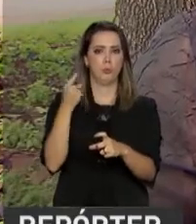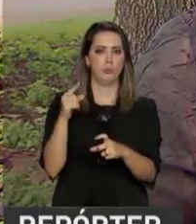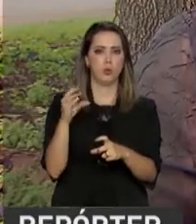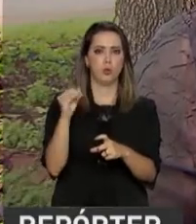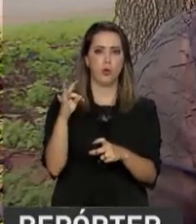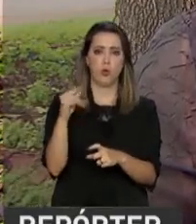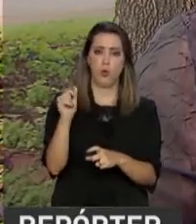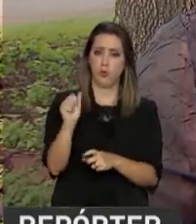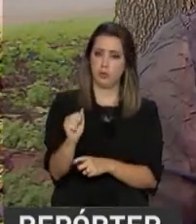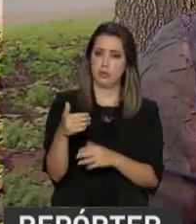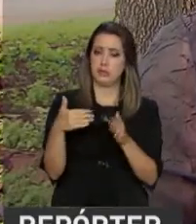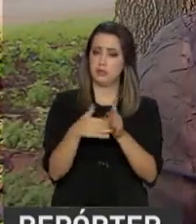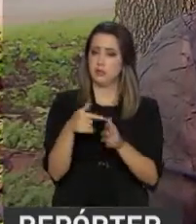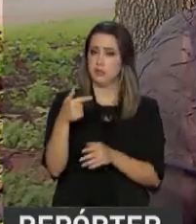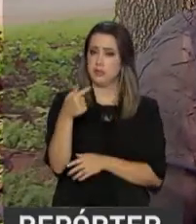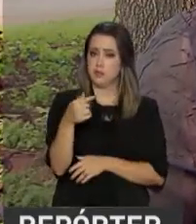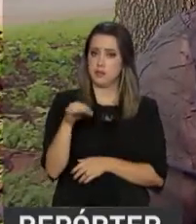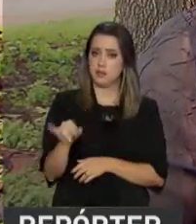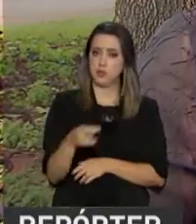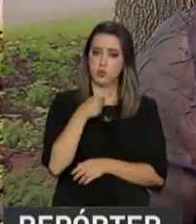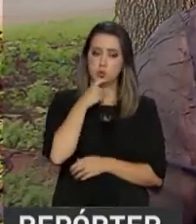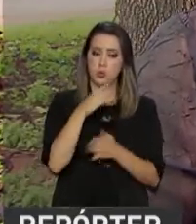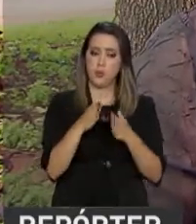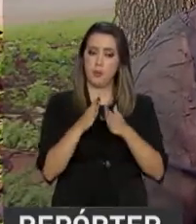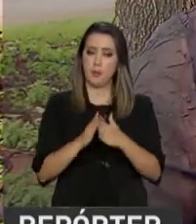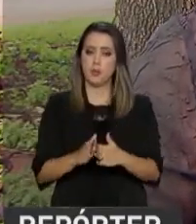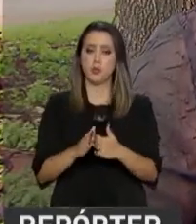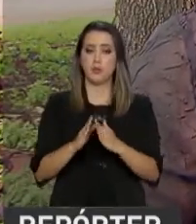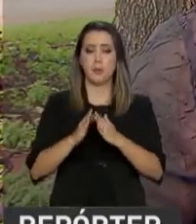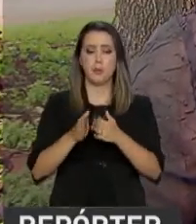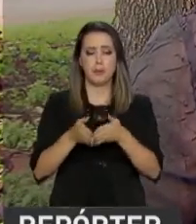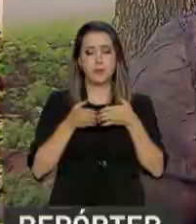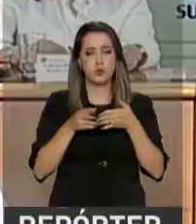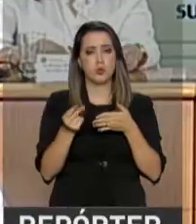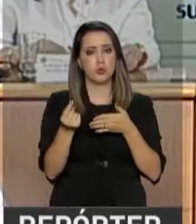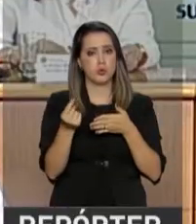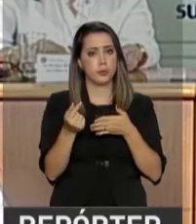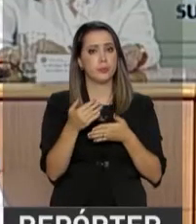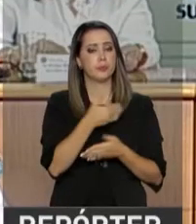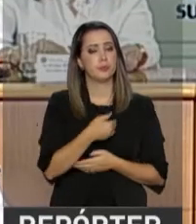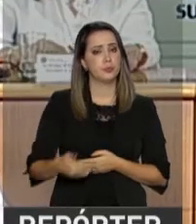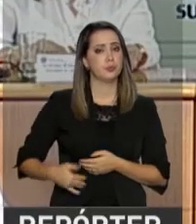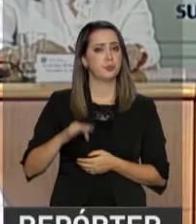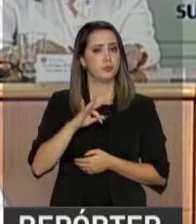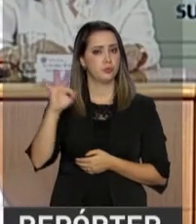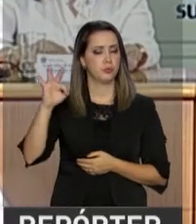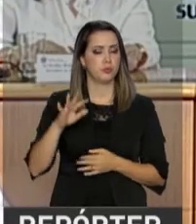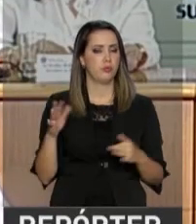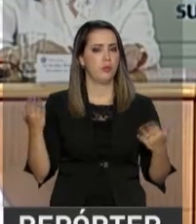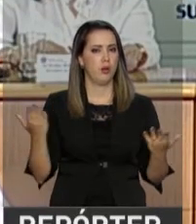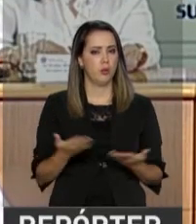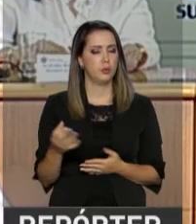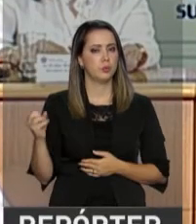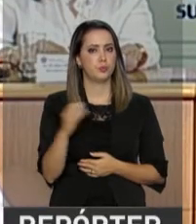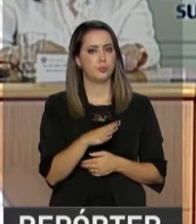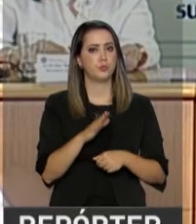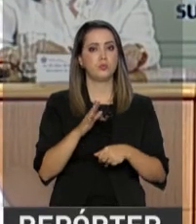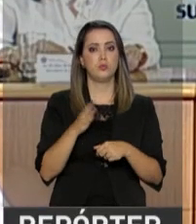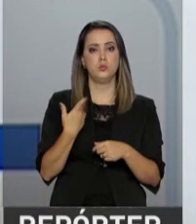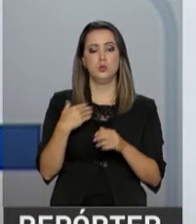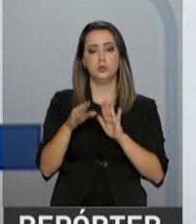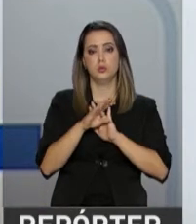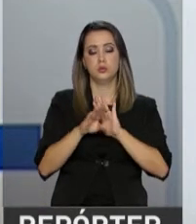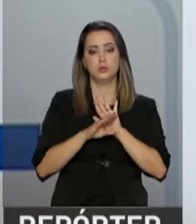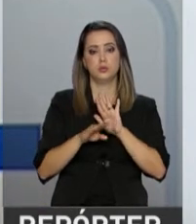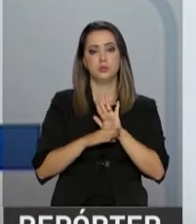gestores têm até 7 de julho para solicitar os recursos federais agora com o novo modelo de financiamento da saúde